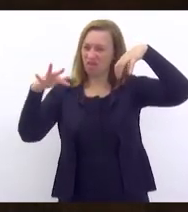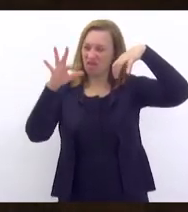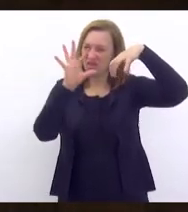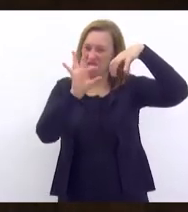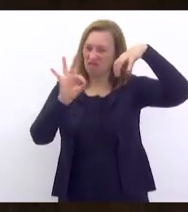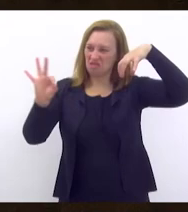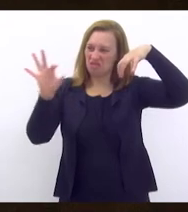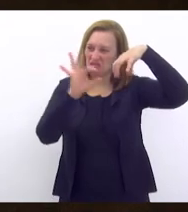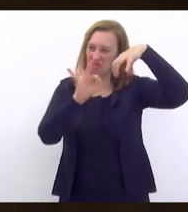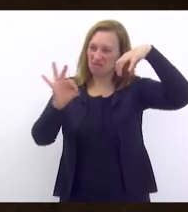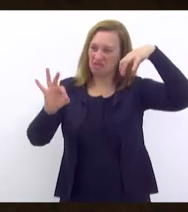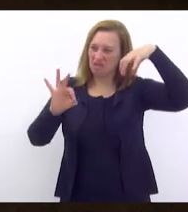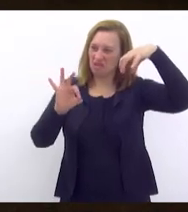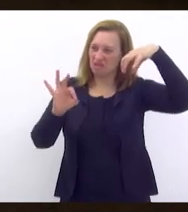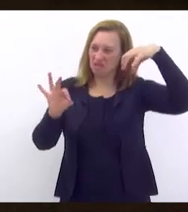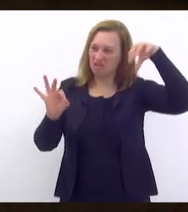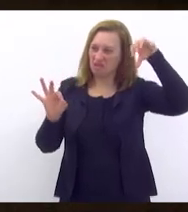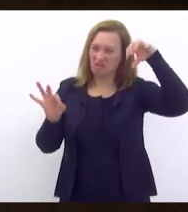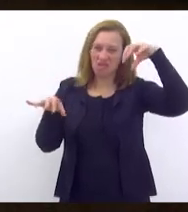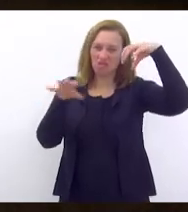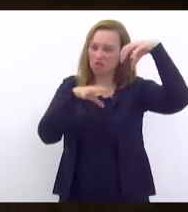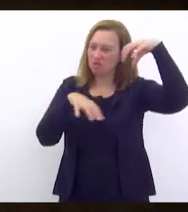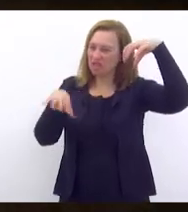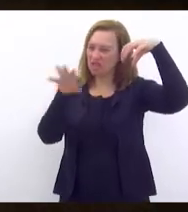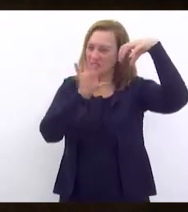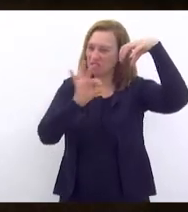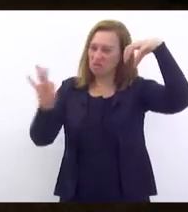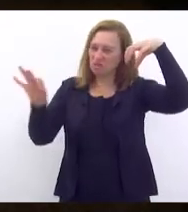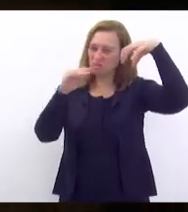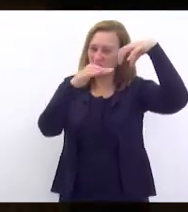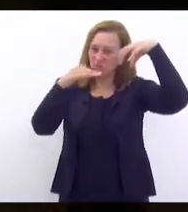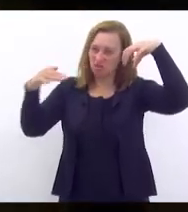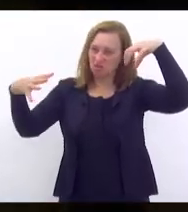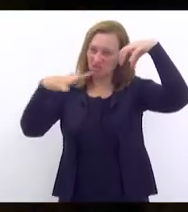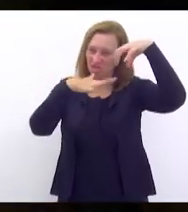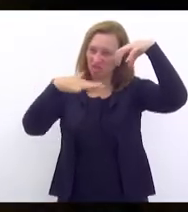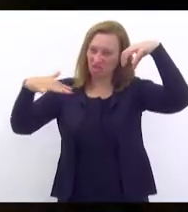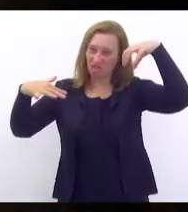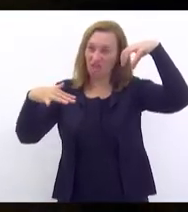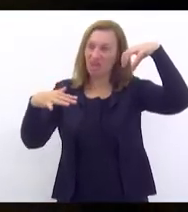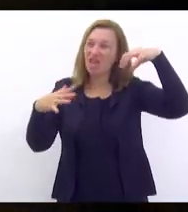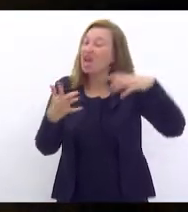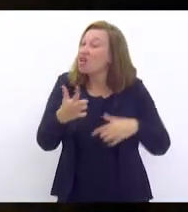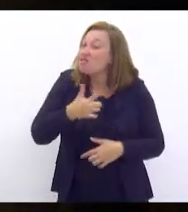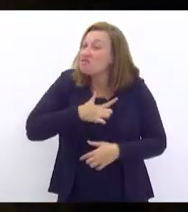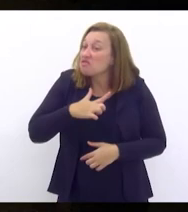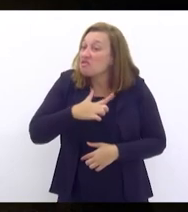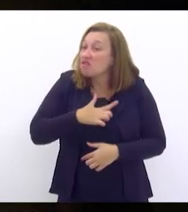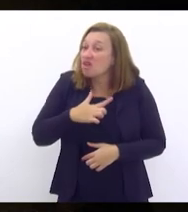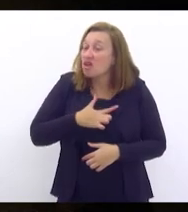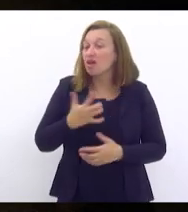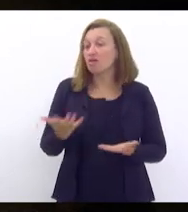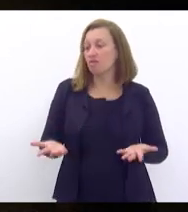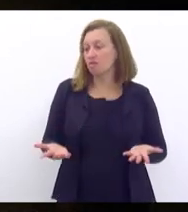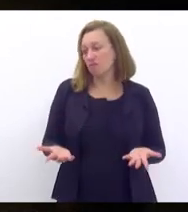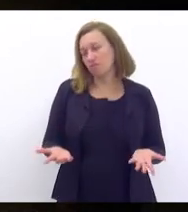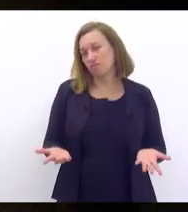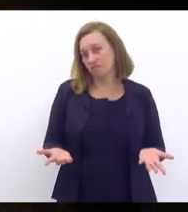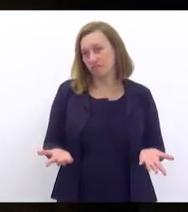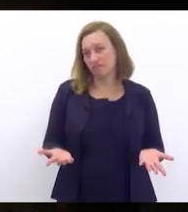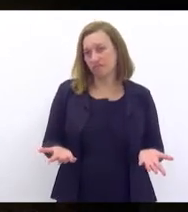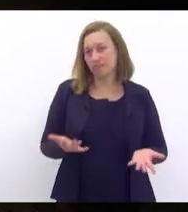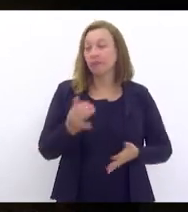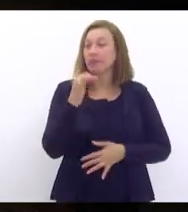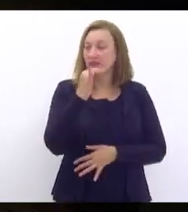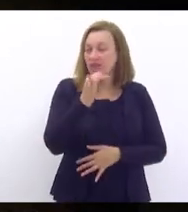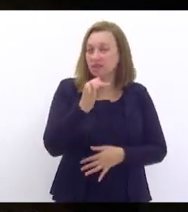um prazo, porque realmente não tem sentido, se o fio está em desuso, a concessionária não vai ficar 3 anos para tirar. Então, era